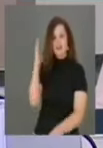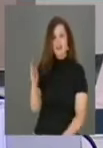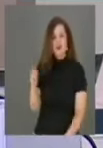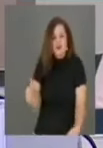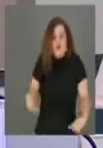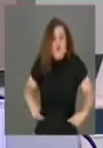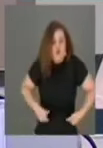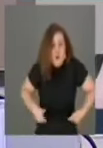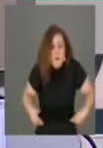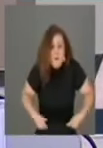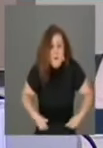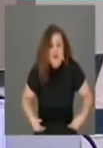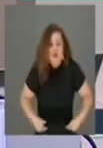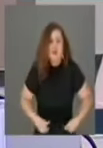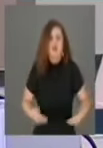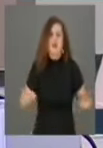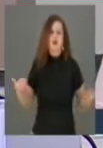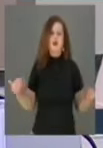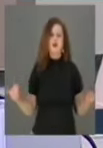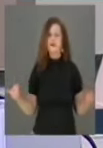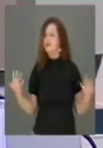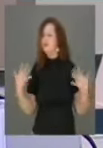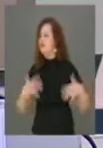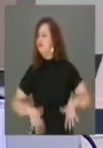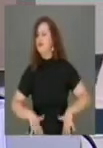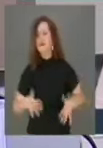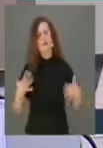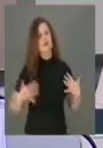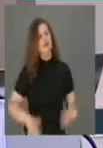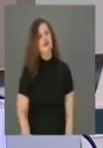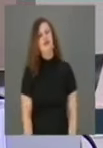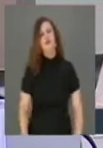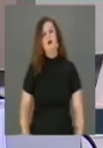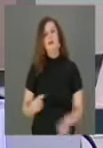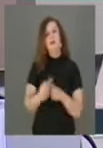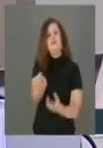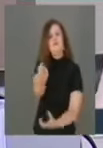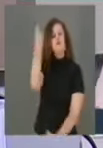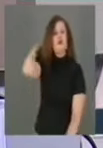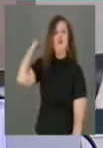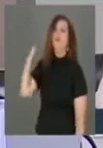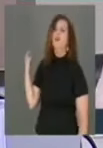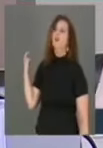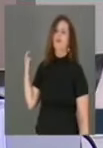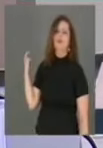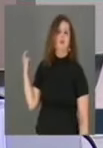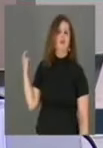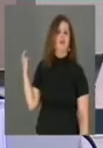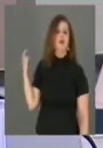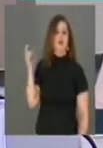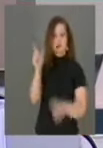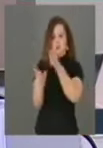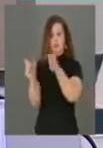Passando fome. A gente retrocede isso. É retroceder. E muitos